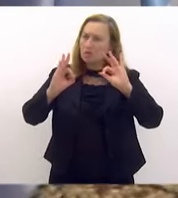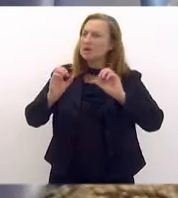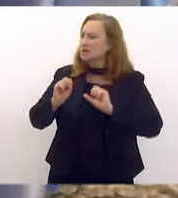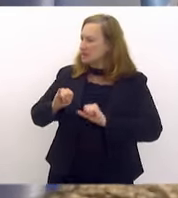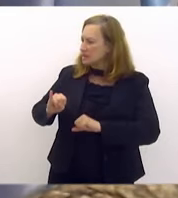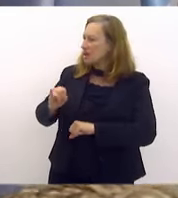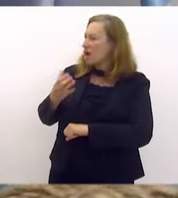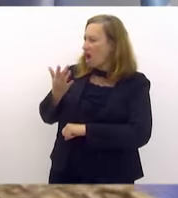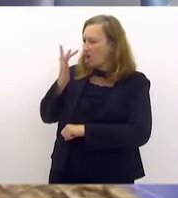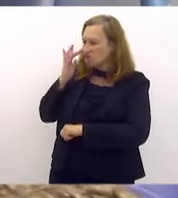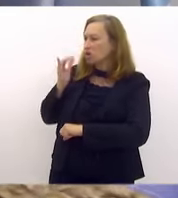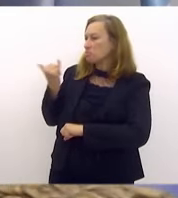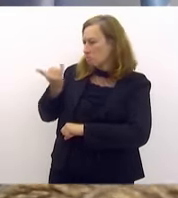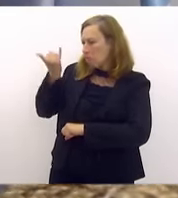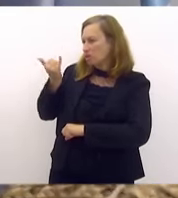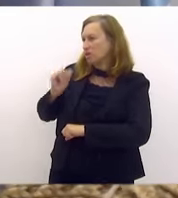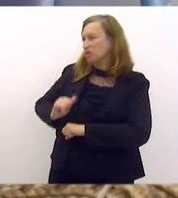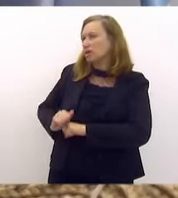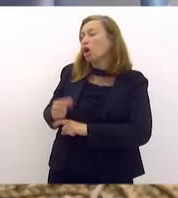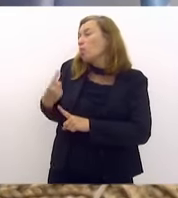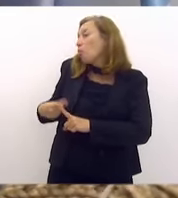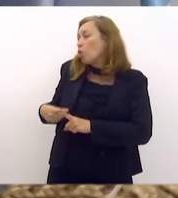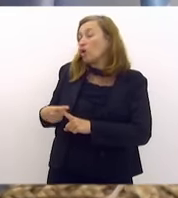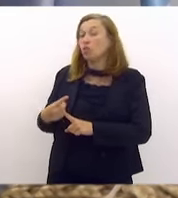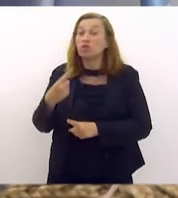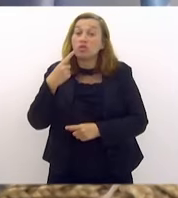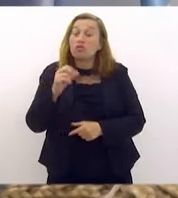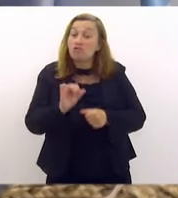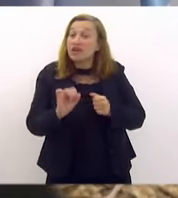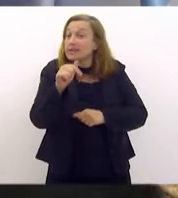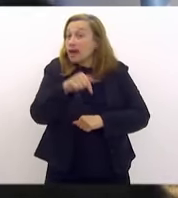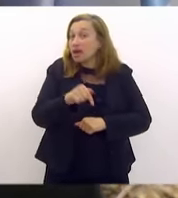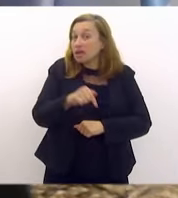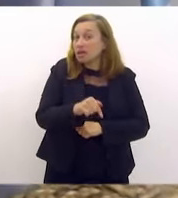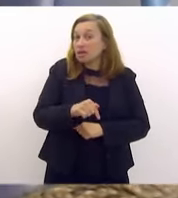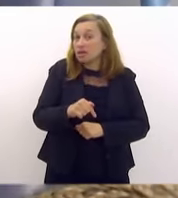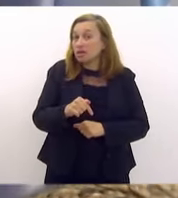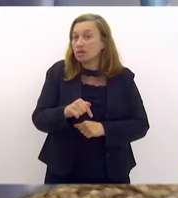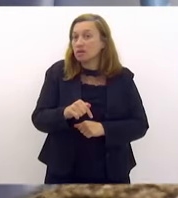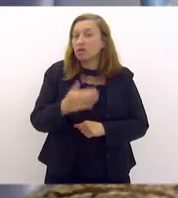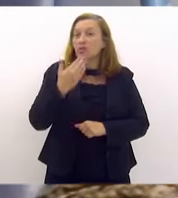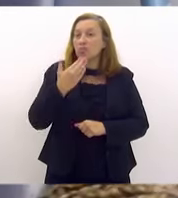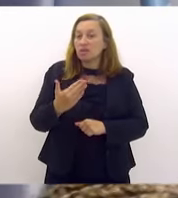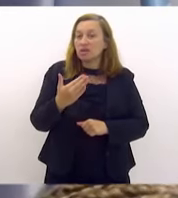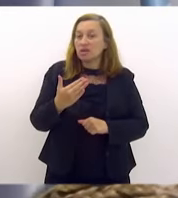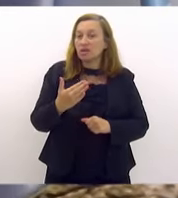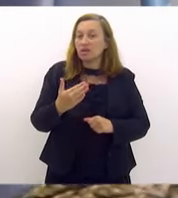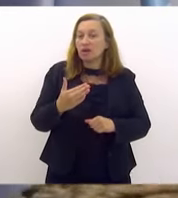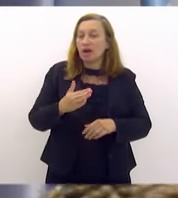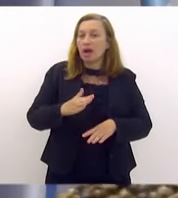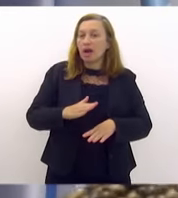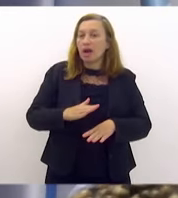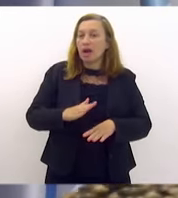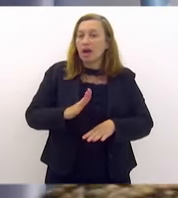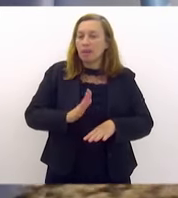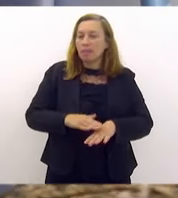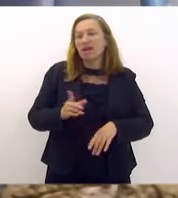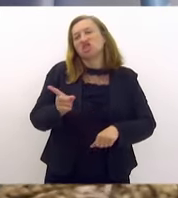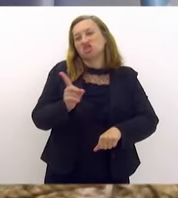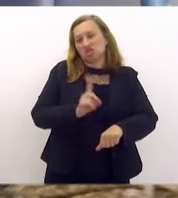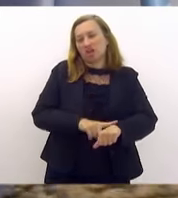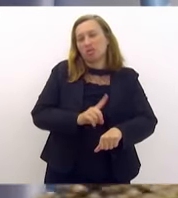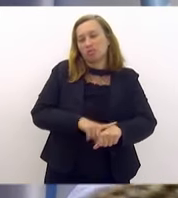achar necessário porque quando a gente fez aqui eh a prorrogação da CPI Eu lembro que muitos deputados e deputados falaram